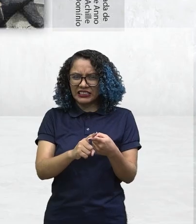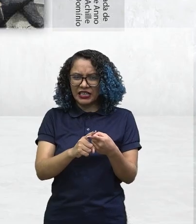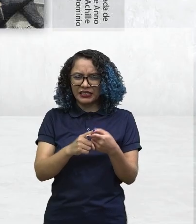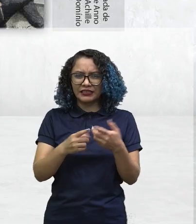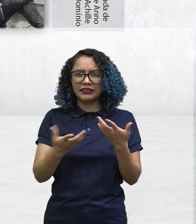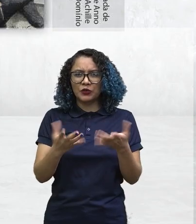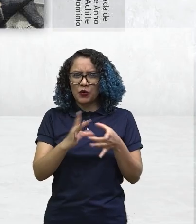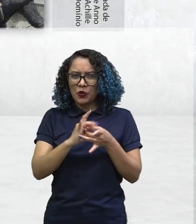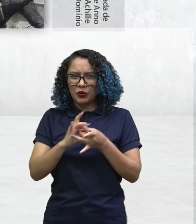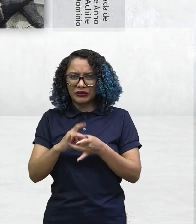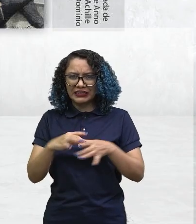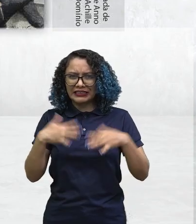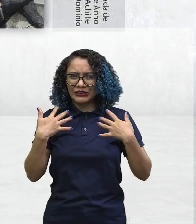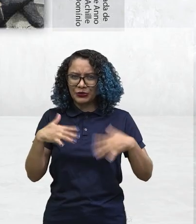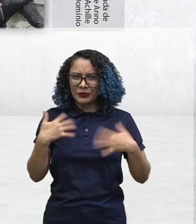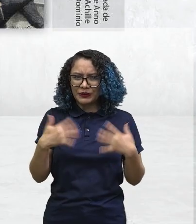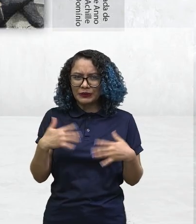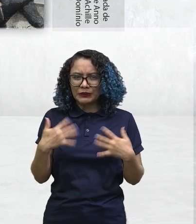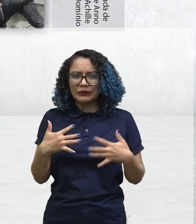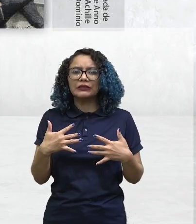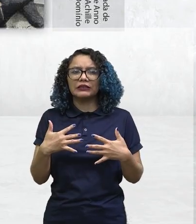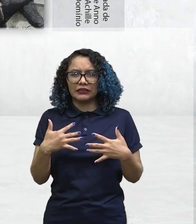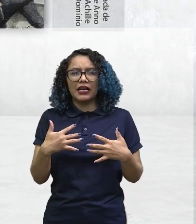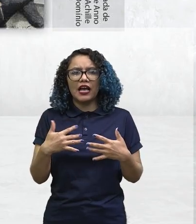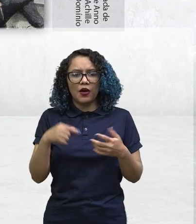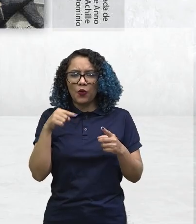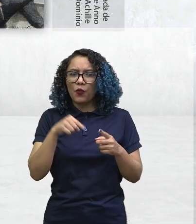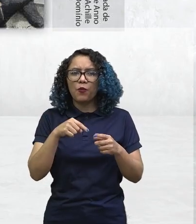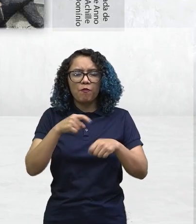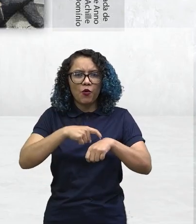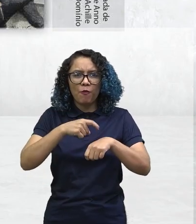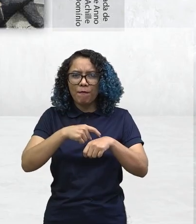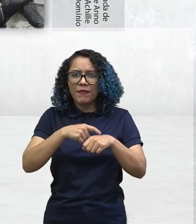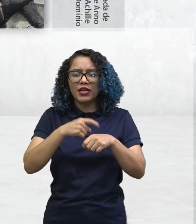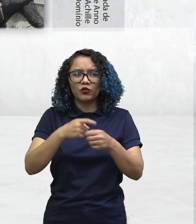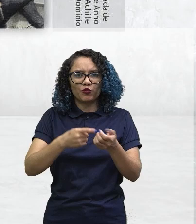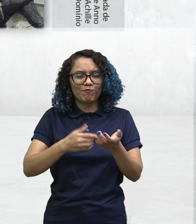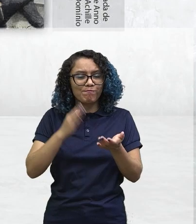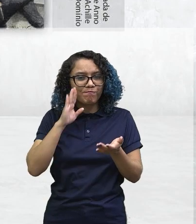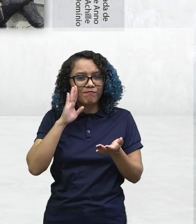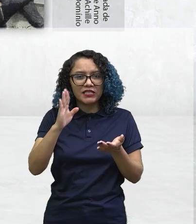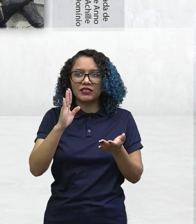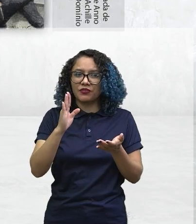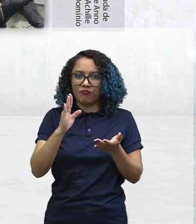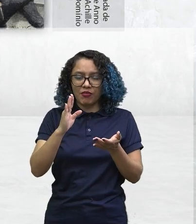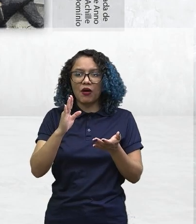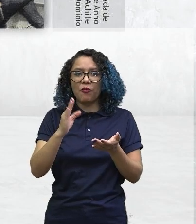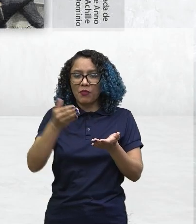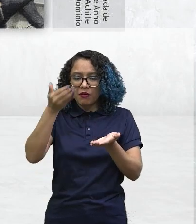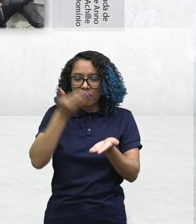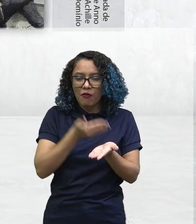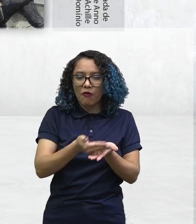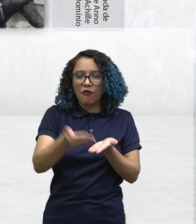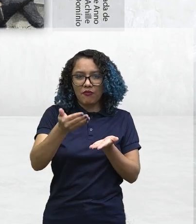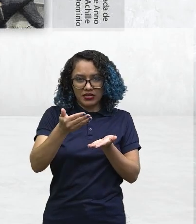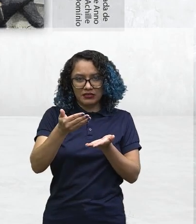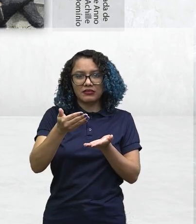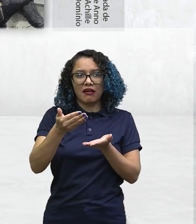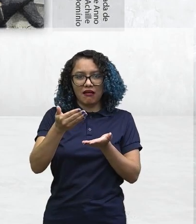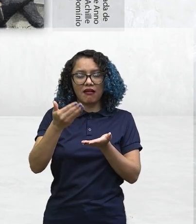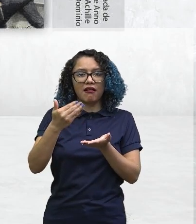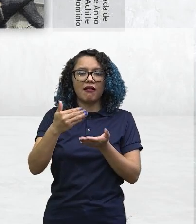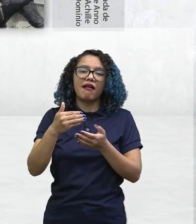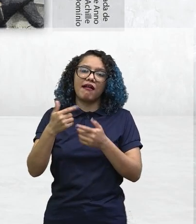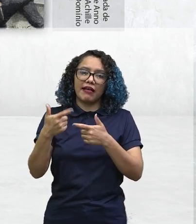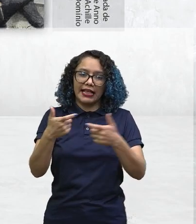se torne, né, o ponto-chave, o estopim para o desencadeamento da Primeira Guerra Mundial.